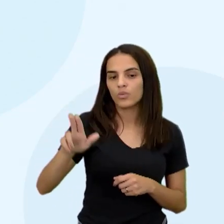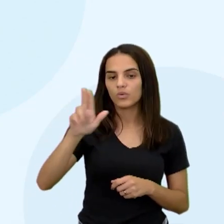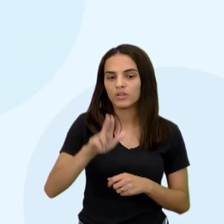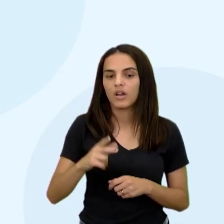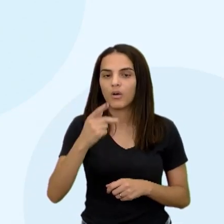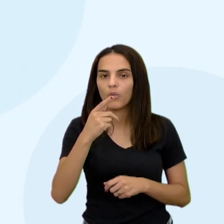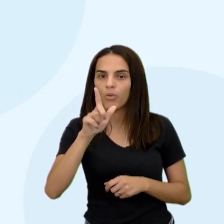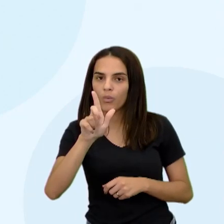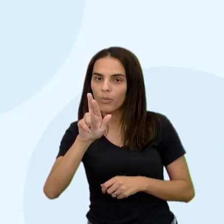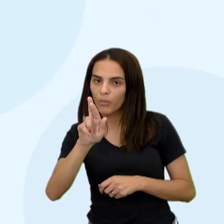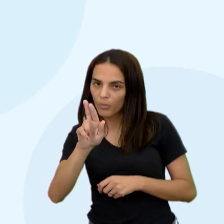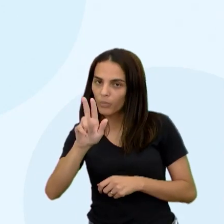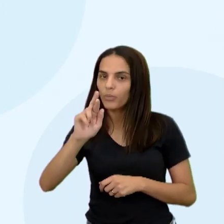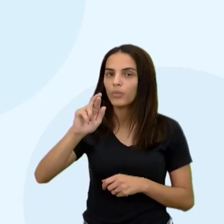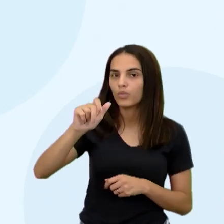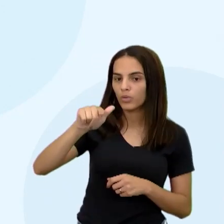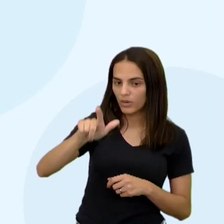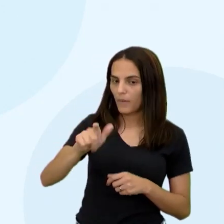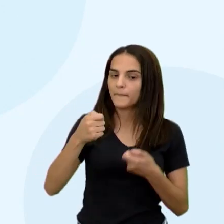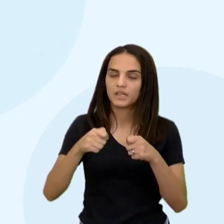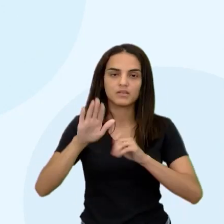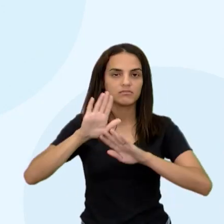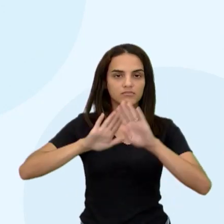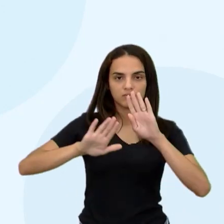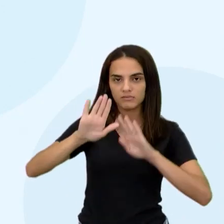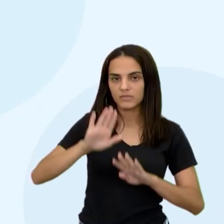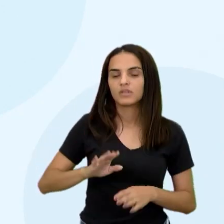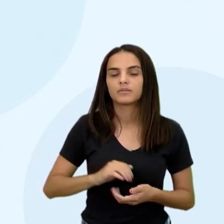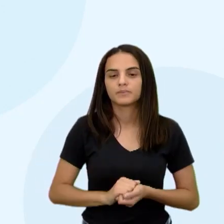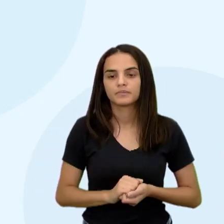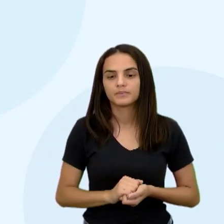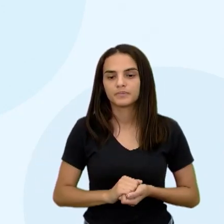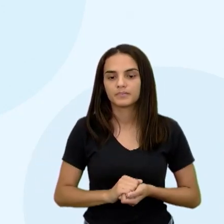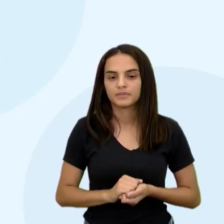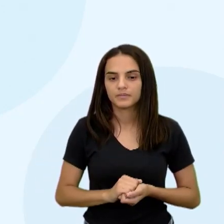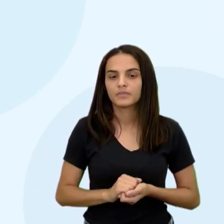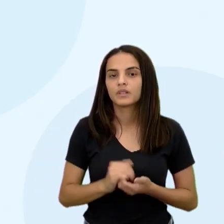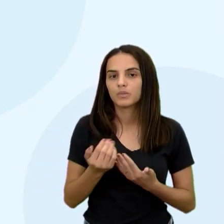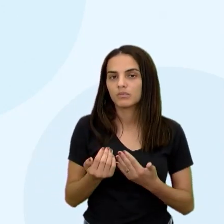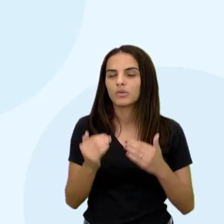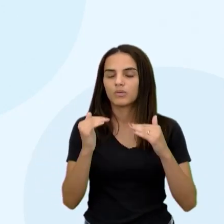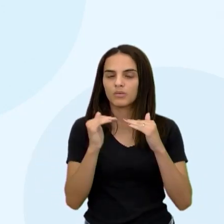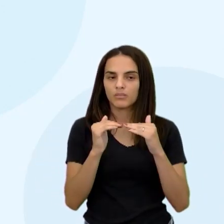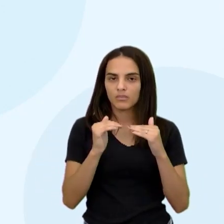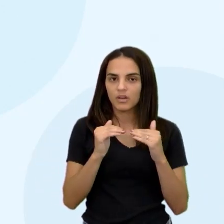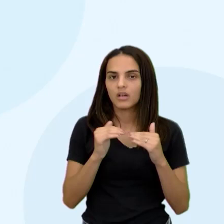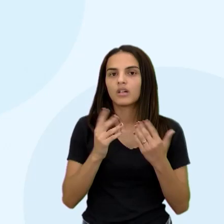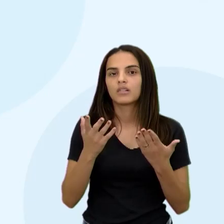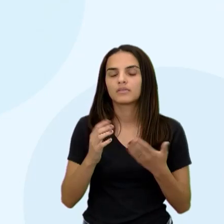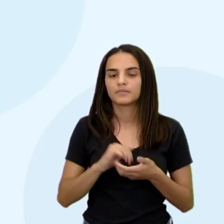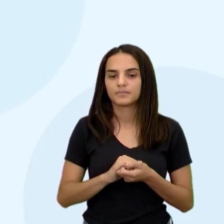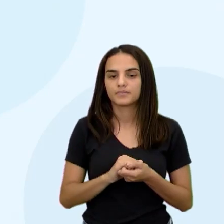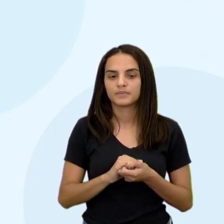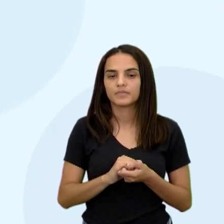Você tem que evitar isso, tem que tomar cuidado com o plural. Então, as coisas vai, né? É um problema de concordância, né? As coisas vão, né? Então, tomar cuidado com